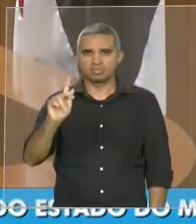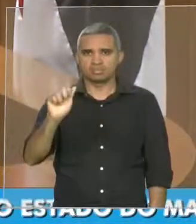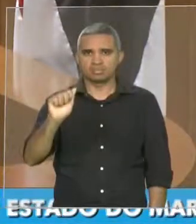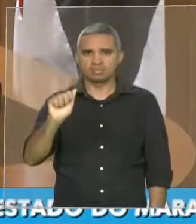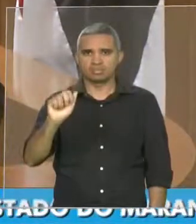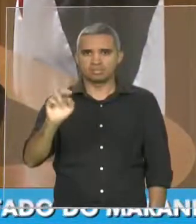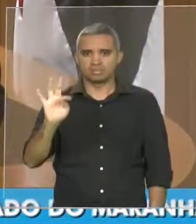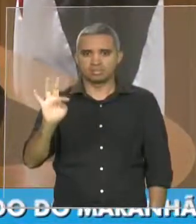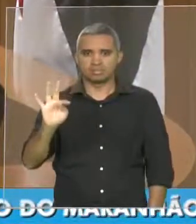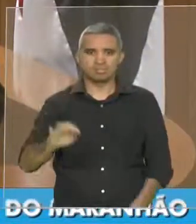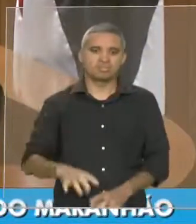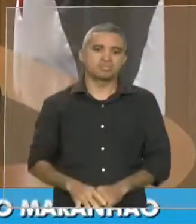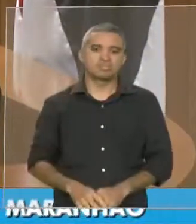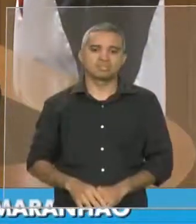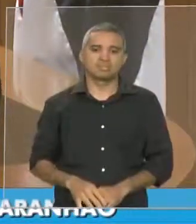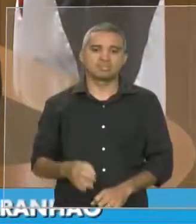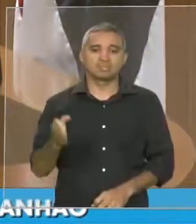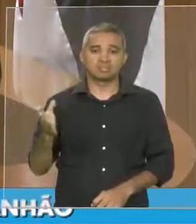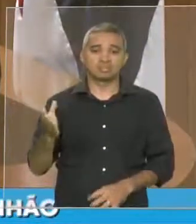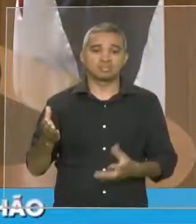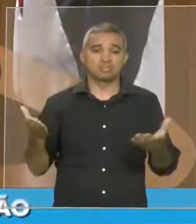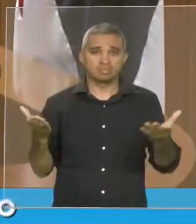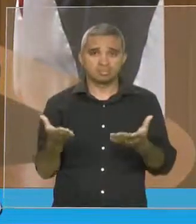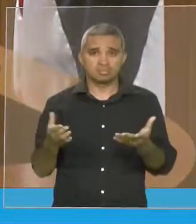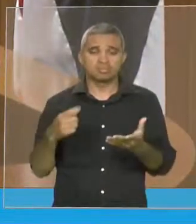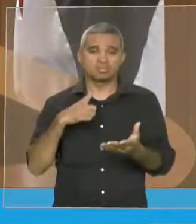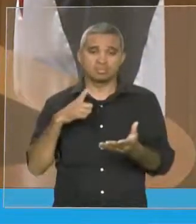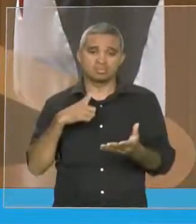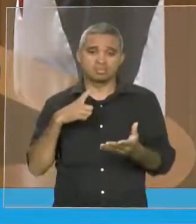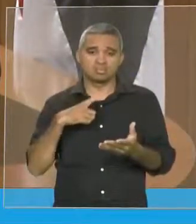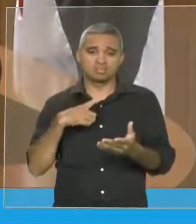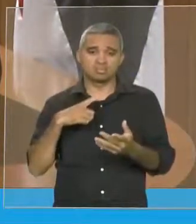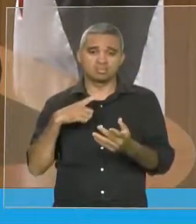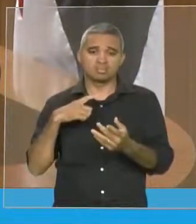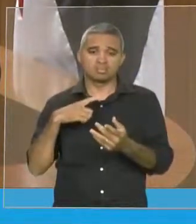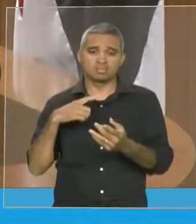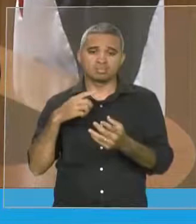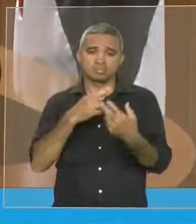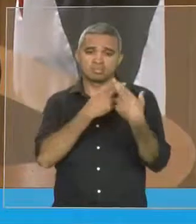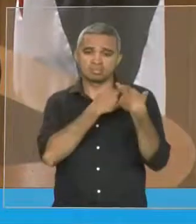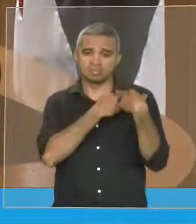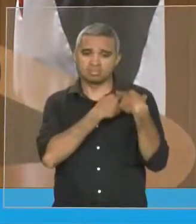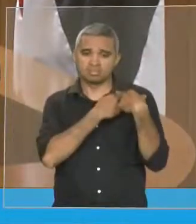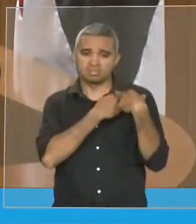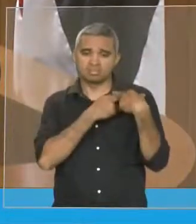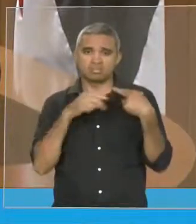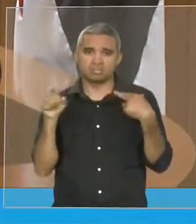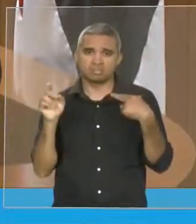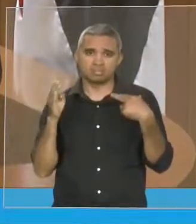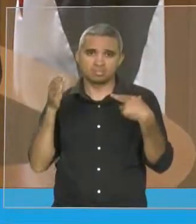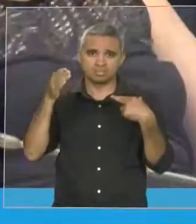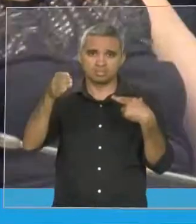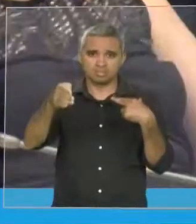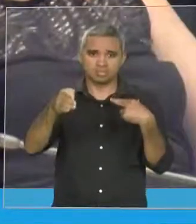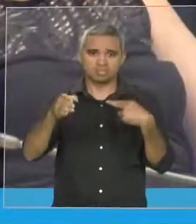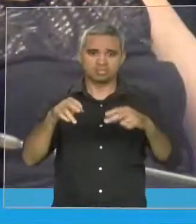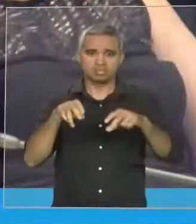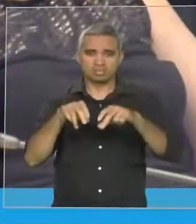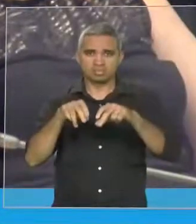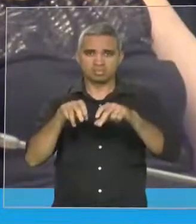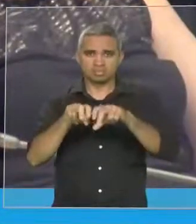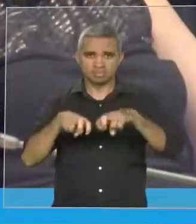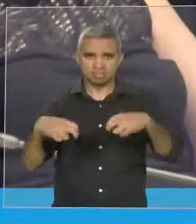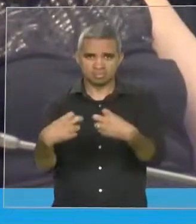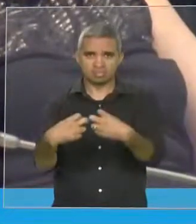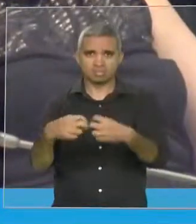especial, especialíssima, Alexandre. Nesse momento, o doutor Blackout está na Comissão de Educação